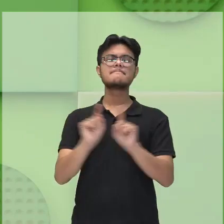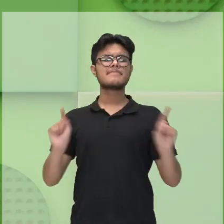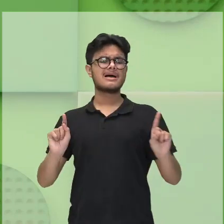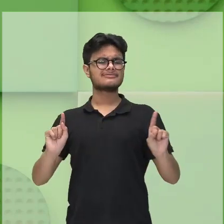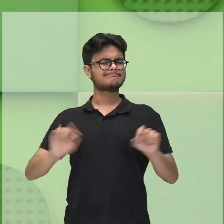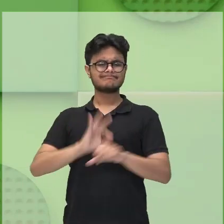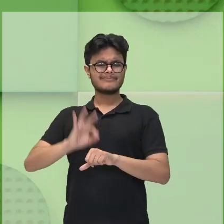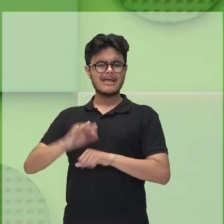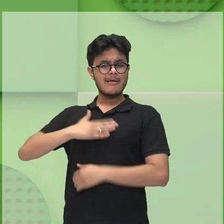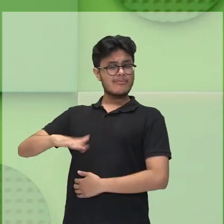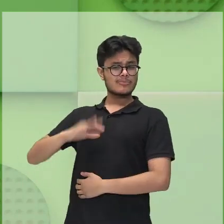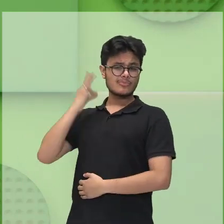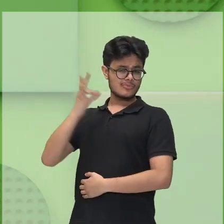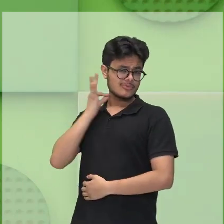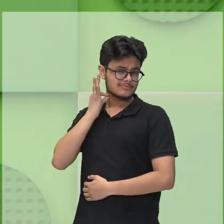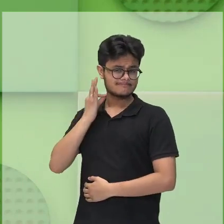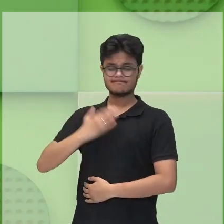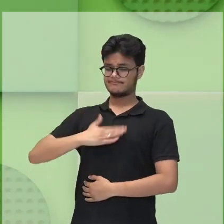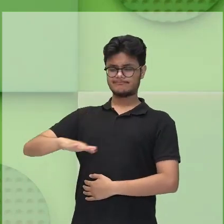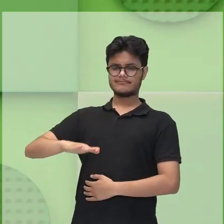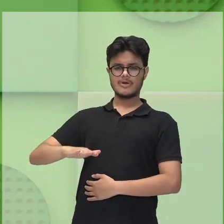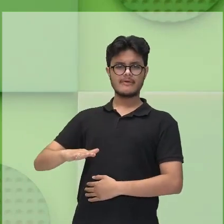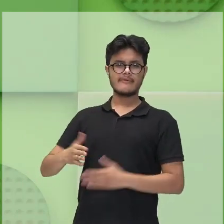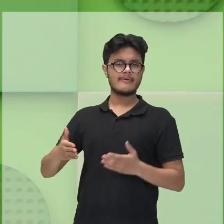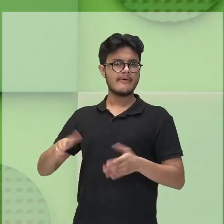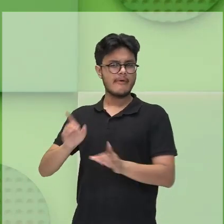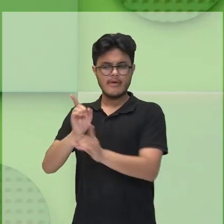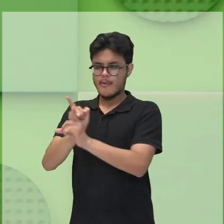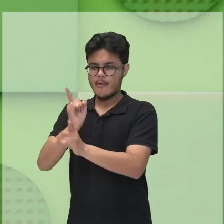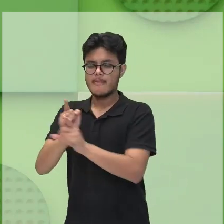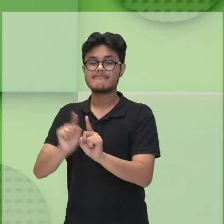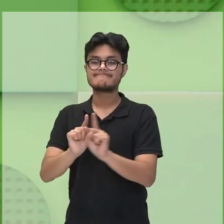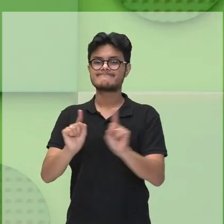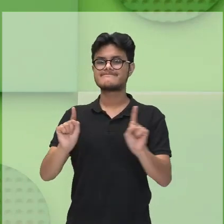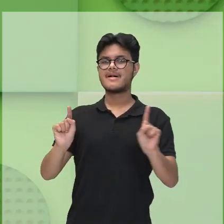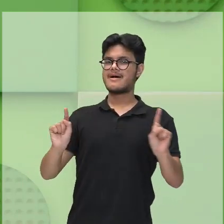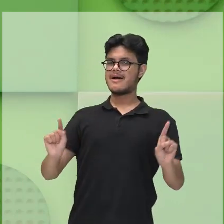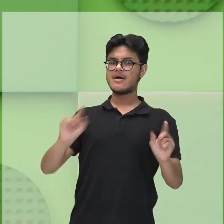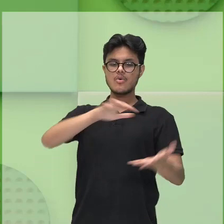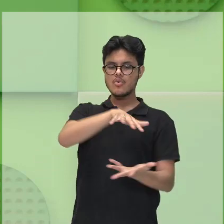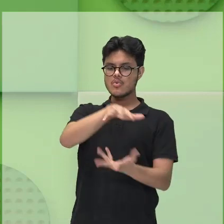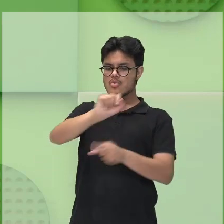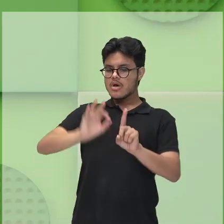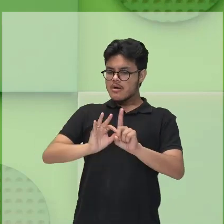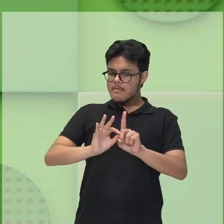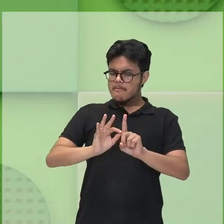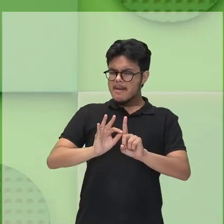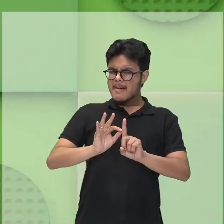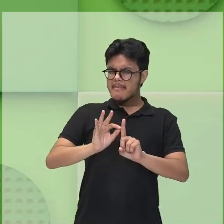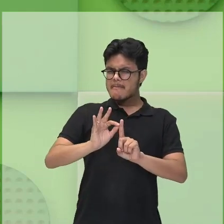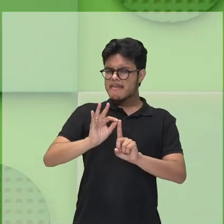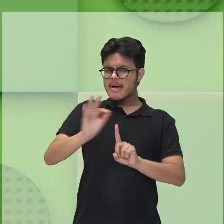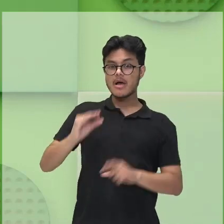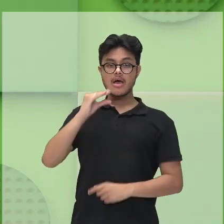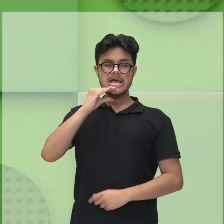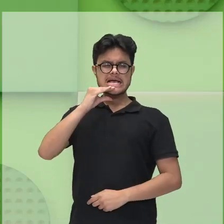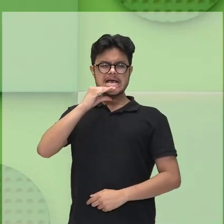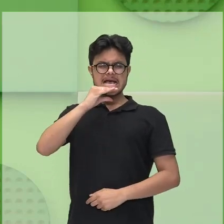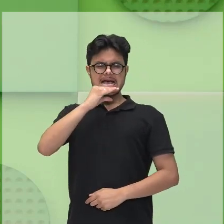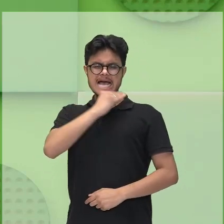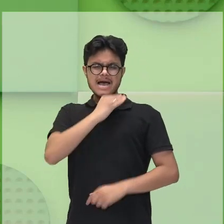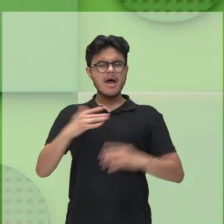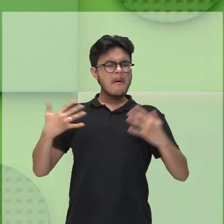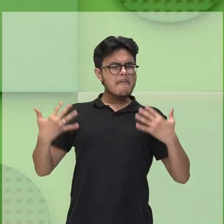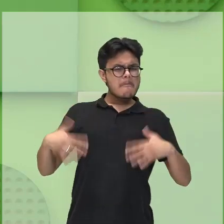ele não ia ser encontrado ali, mas por conta desse aumento da temperatura que a gente vem observando,